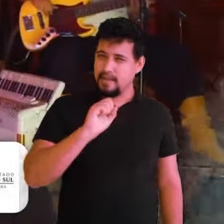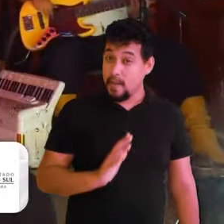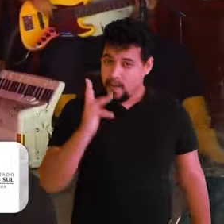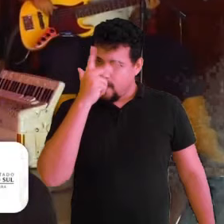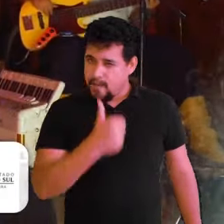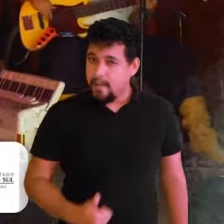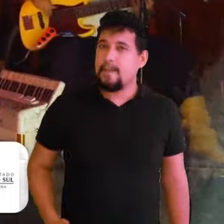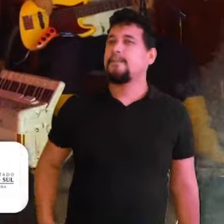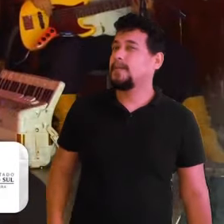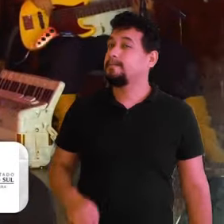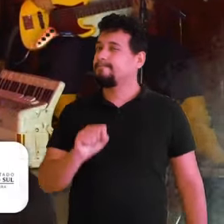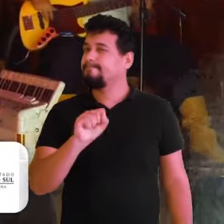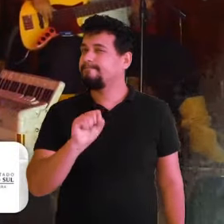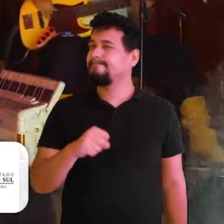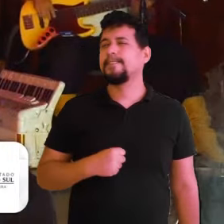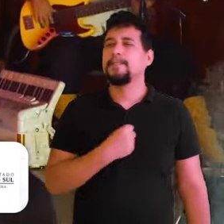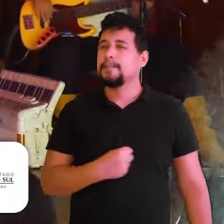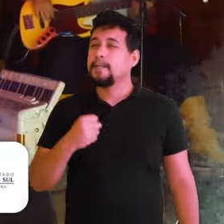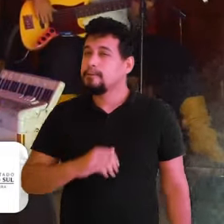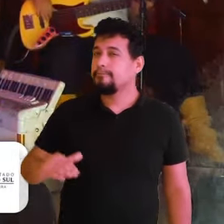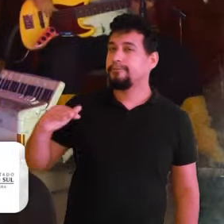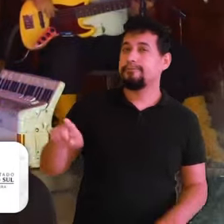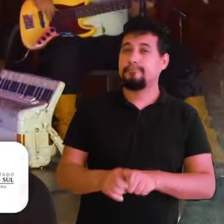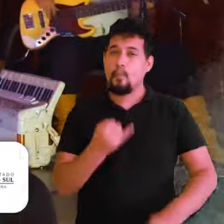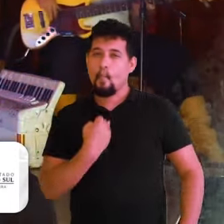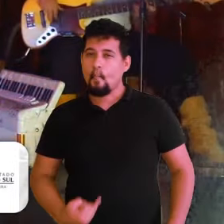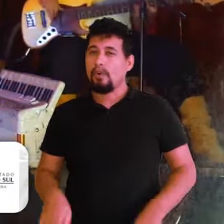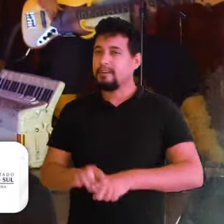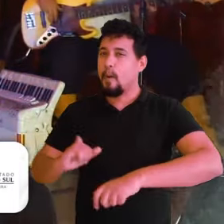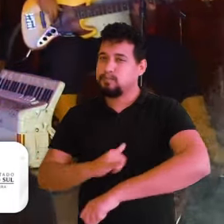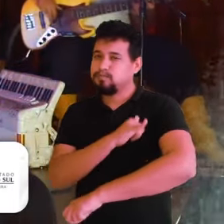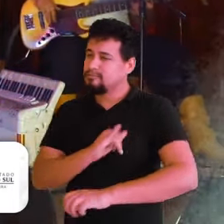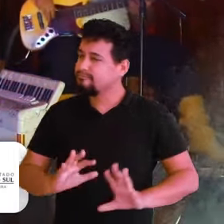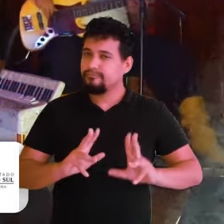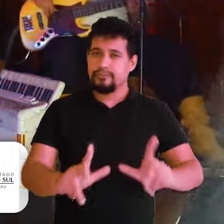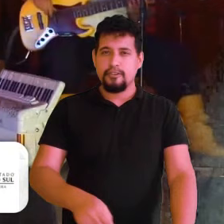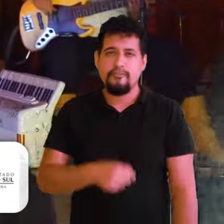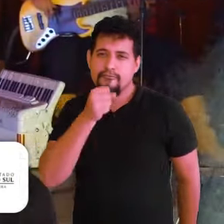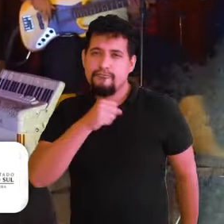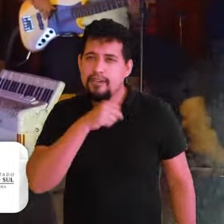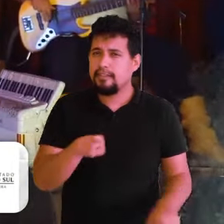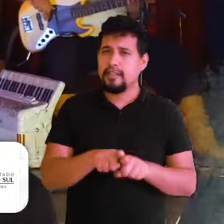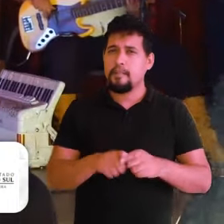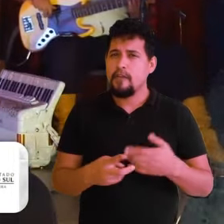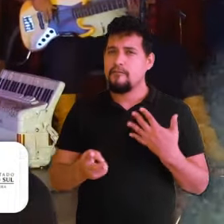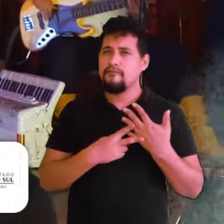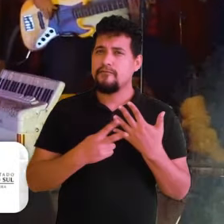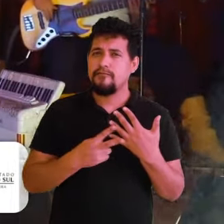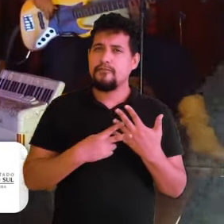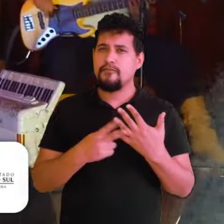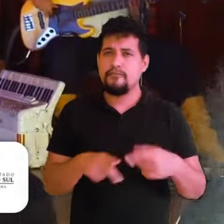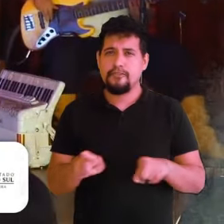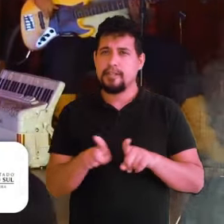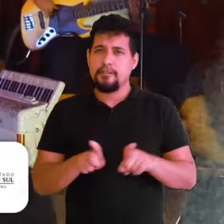baixinhas, as magras e as gordinhas, coroas e as viúvas e a desquitada. Se eu pudesse,